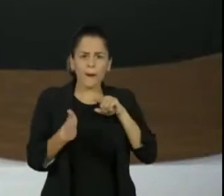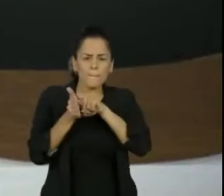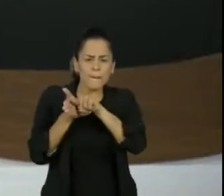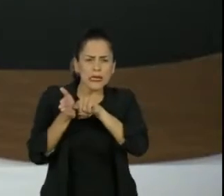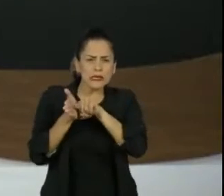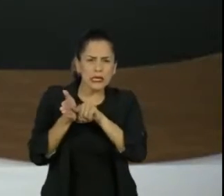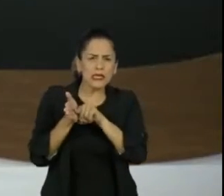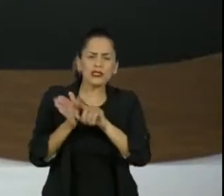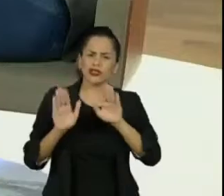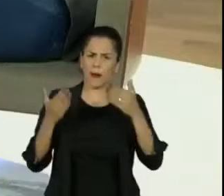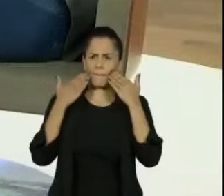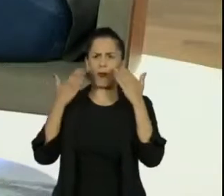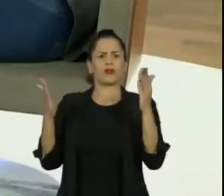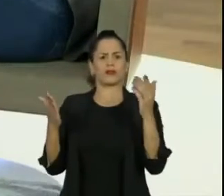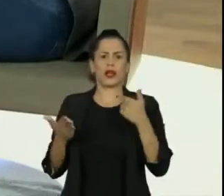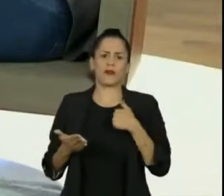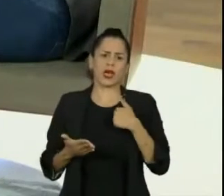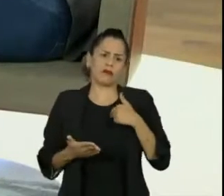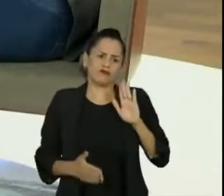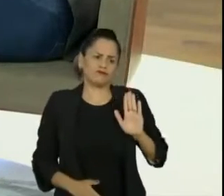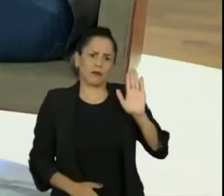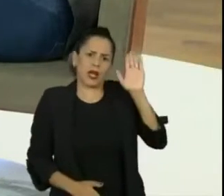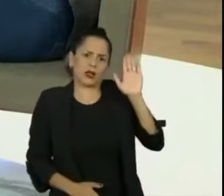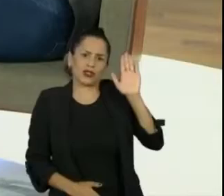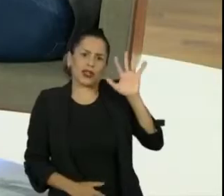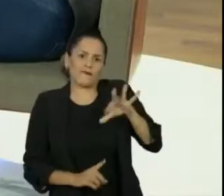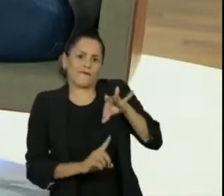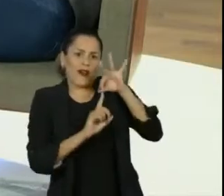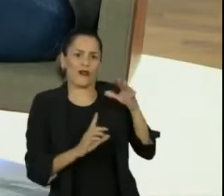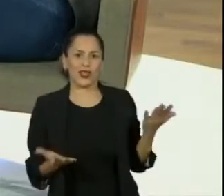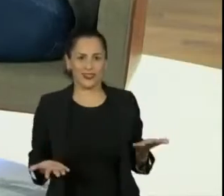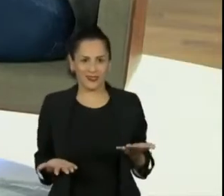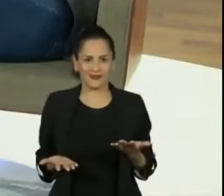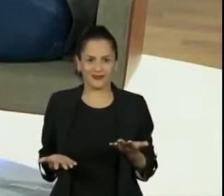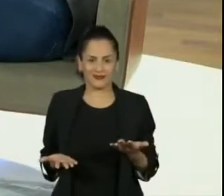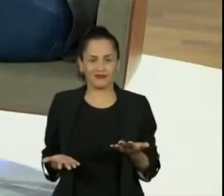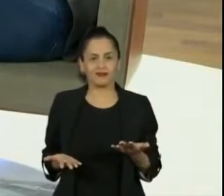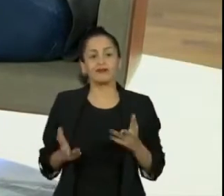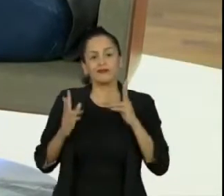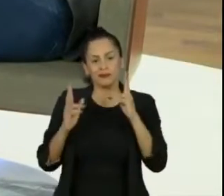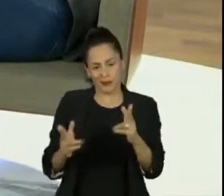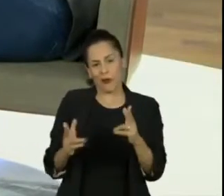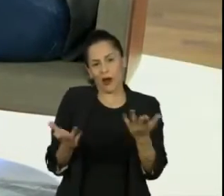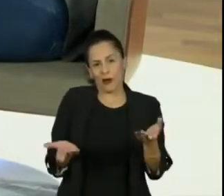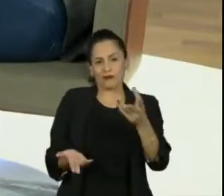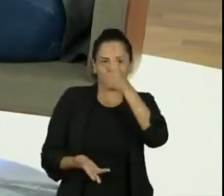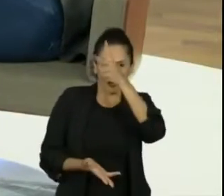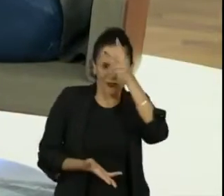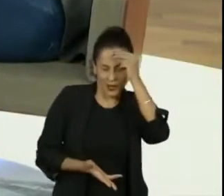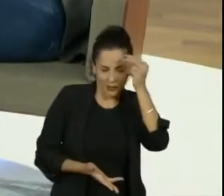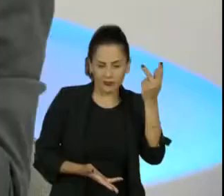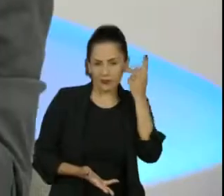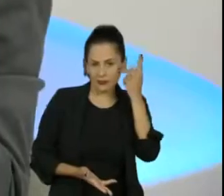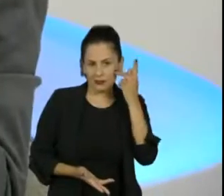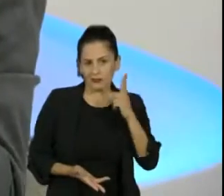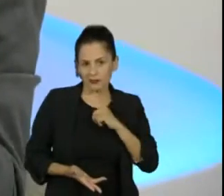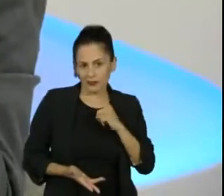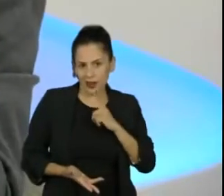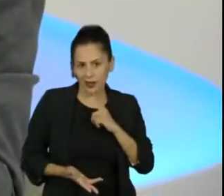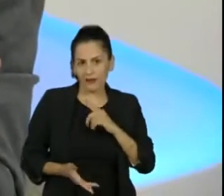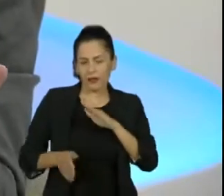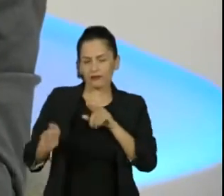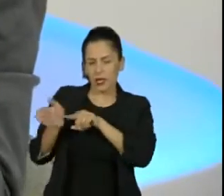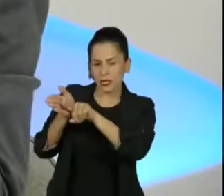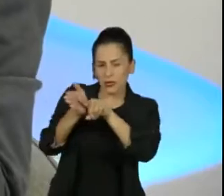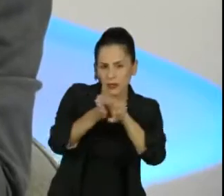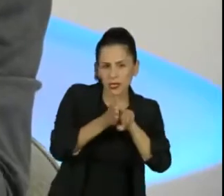para fazer até, sem crítica, mas o que o governador de São Paulo fez, o prefeito de São Paulo fez. Mas eu achei que